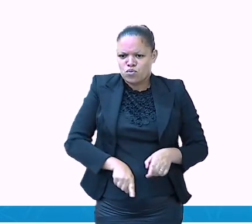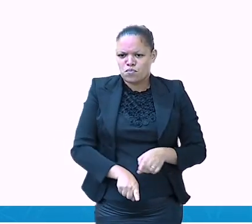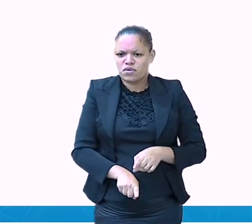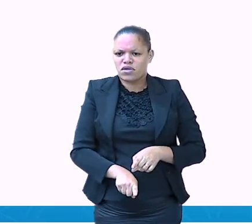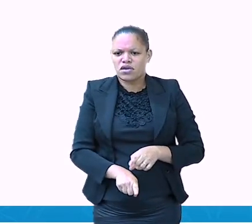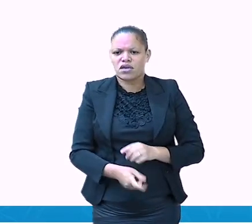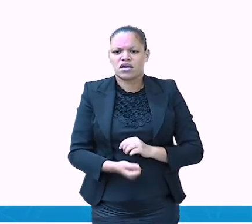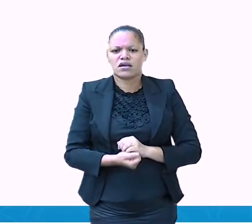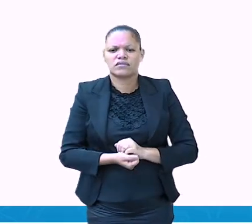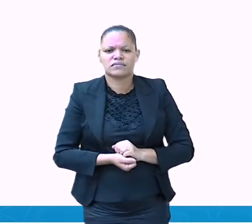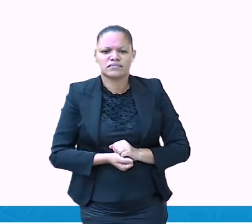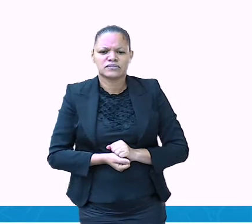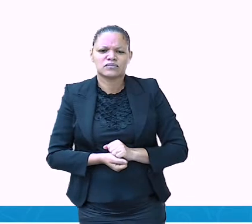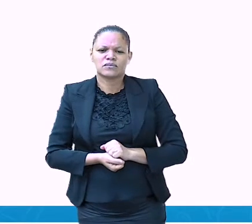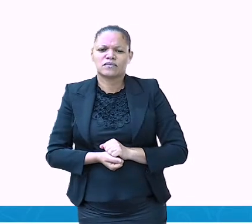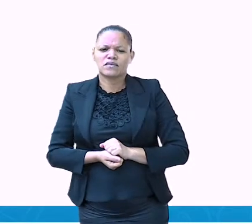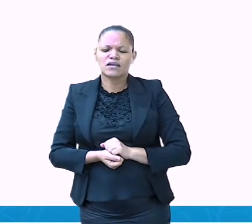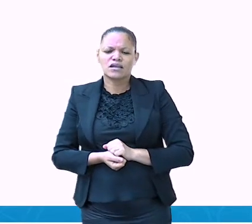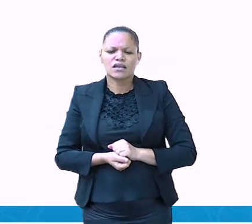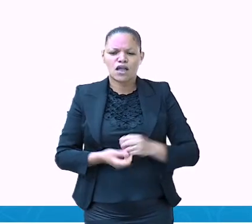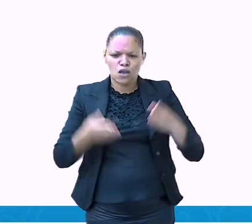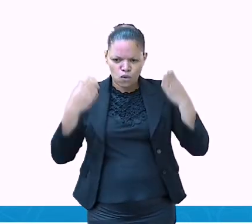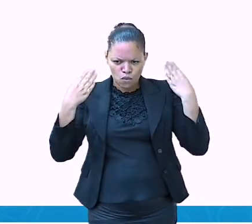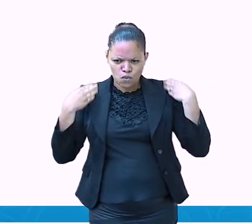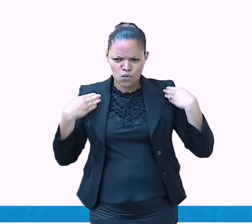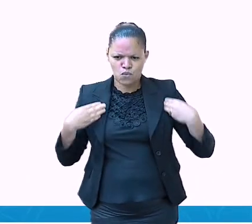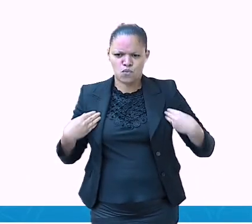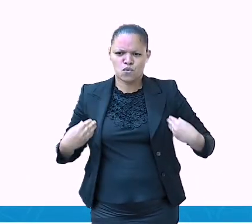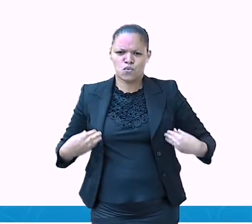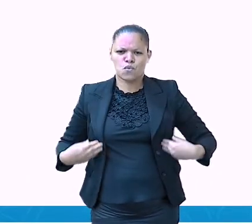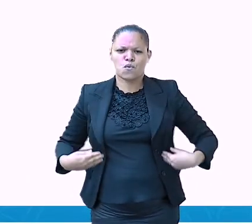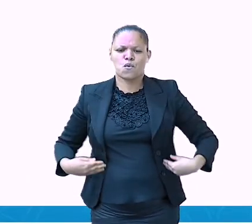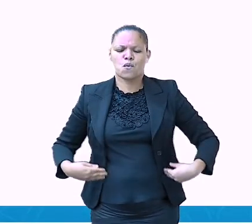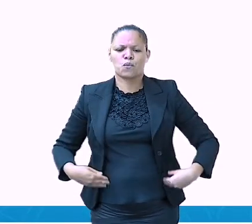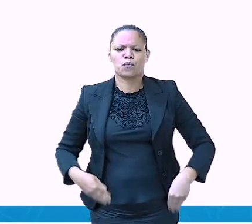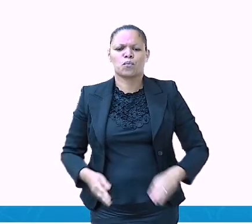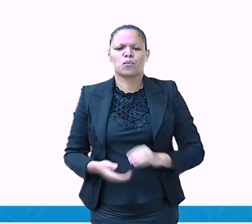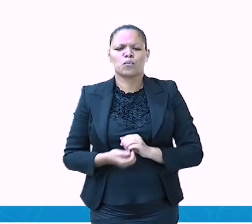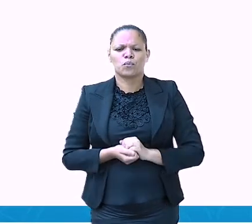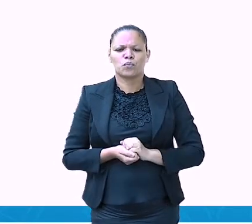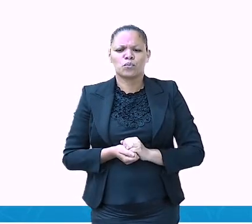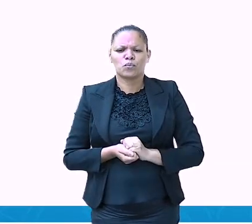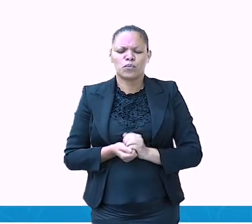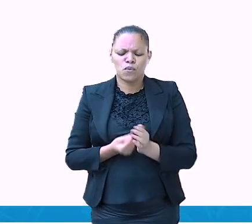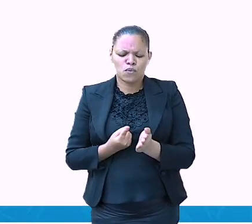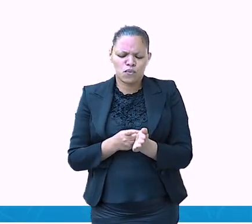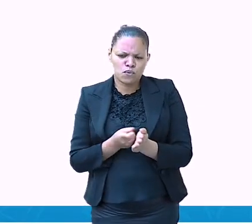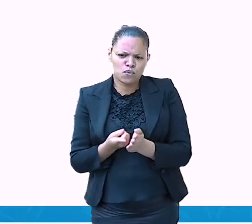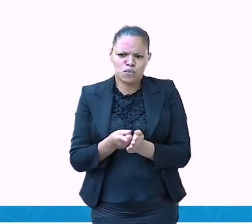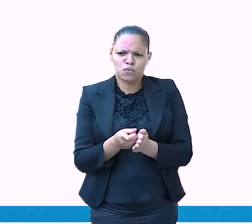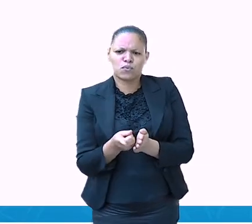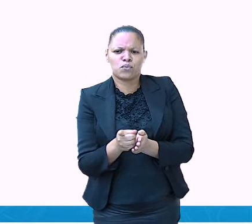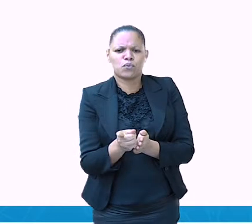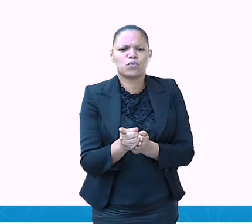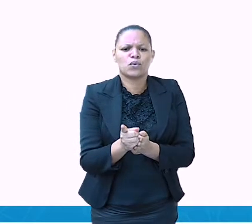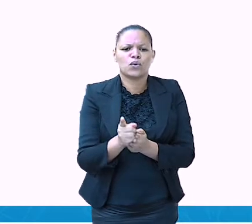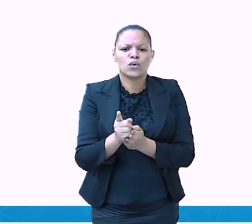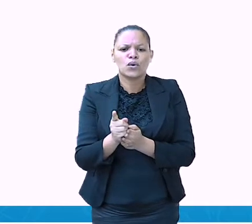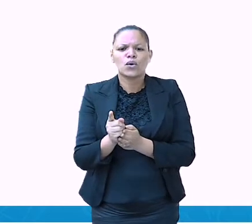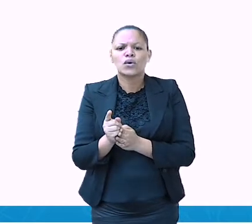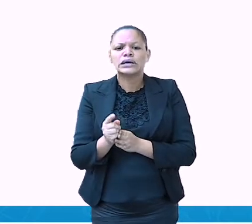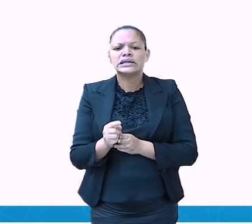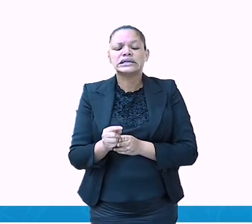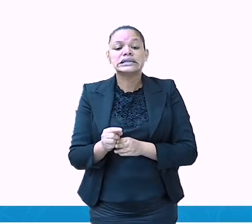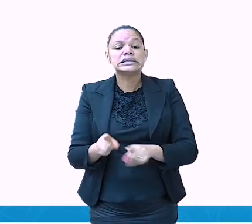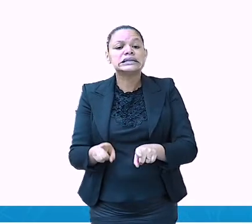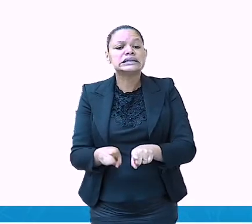já têm o corpo meio cilíndrico, redondinho, como se fosse ali um macarrão redondinho.